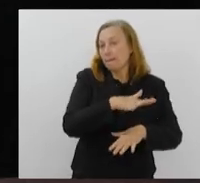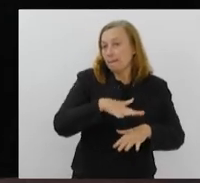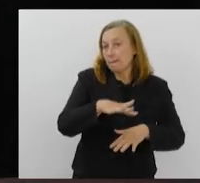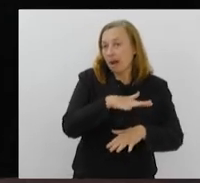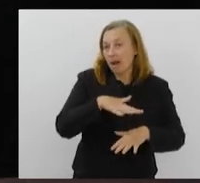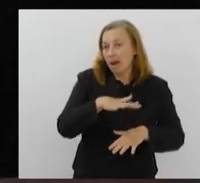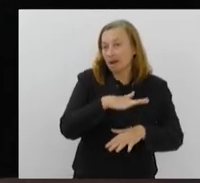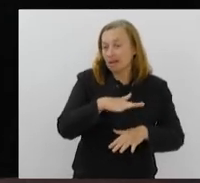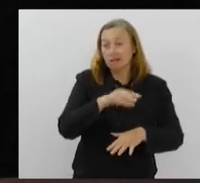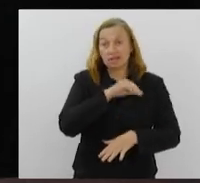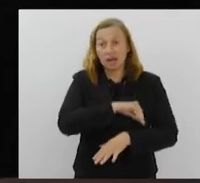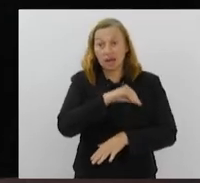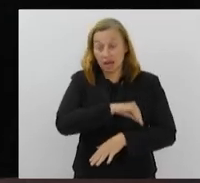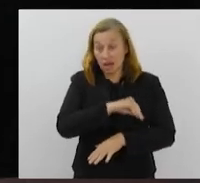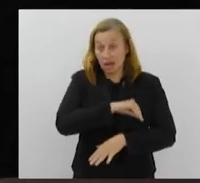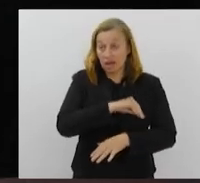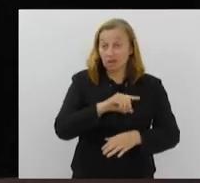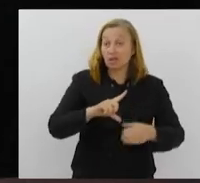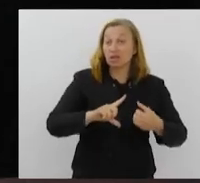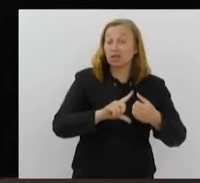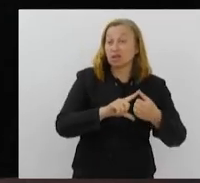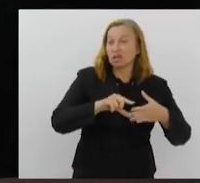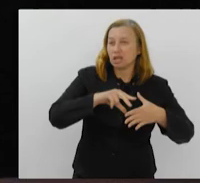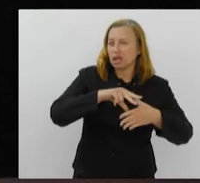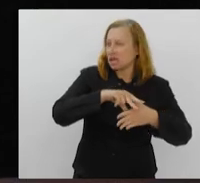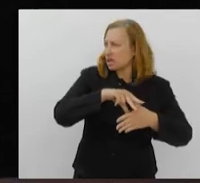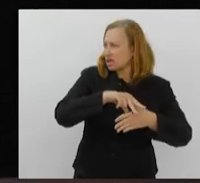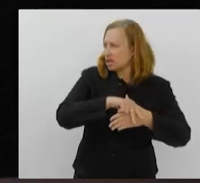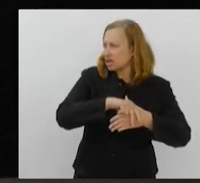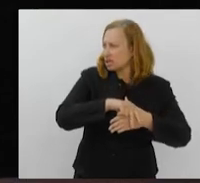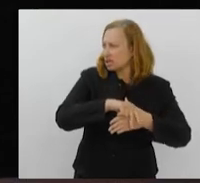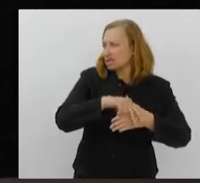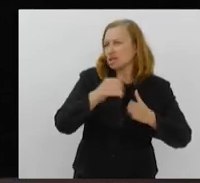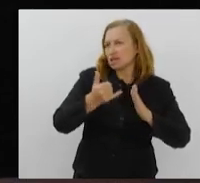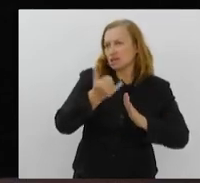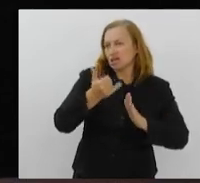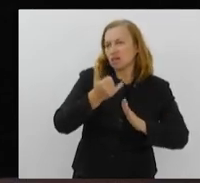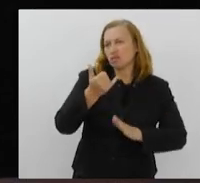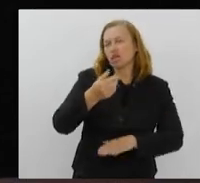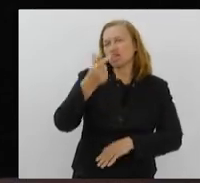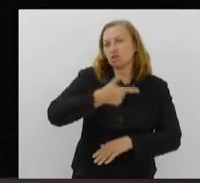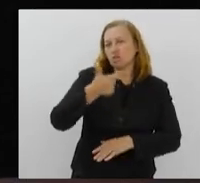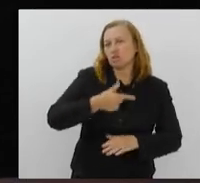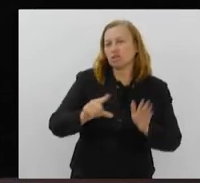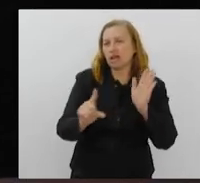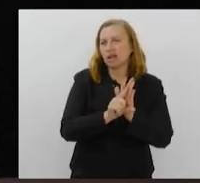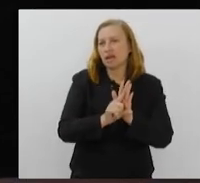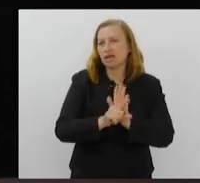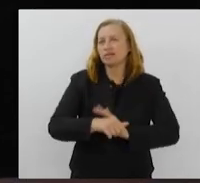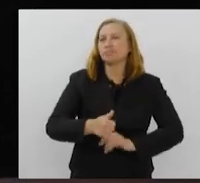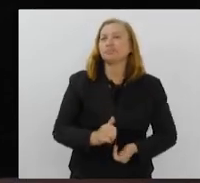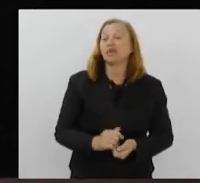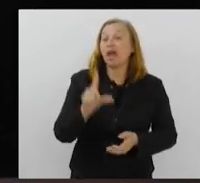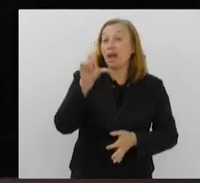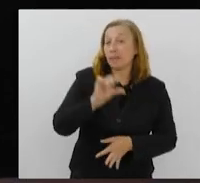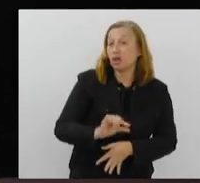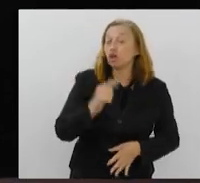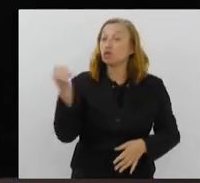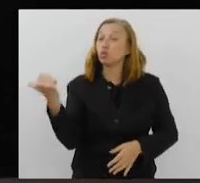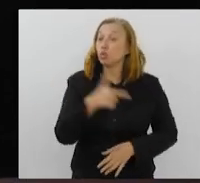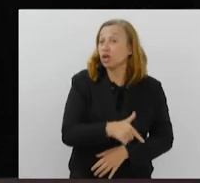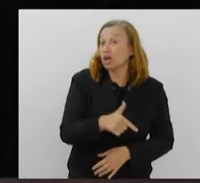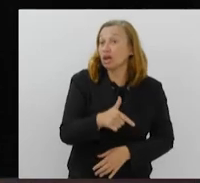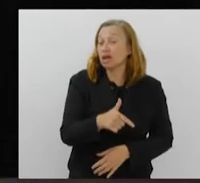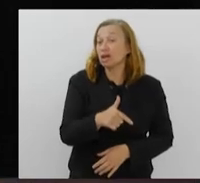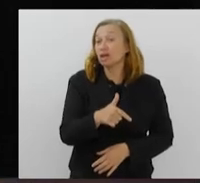1º e no inciso 2º do artigo 1º da lei, que está em vigor de 2018, a 7.898, é menor do que